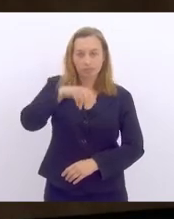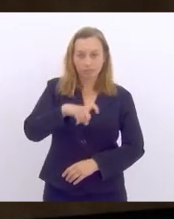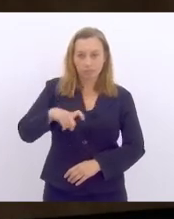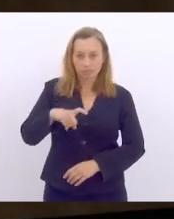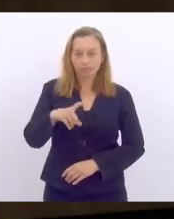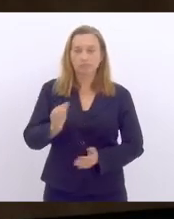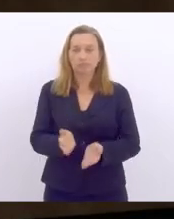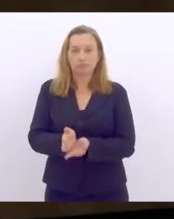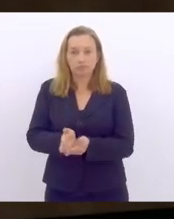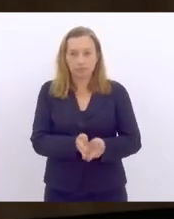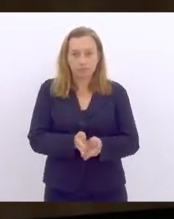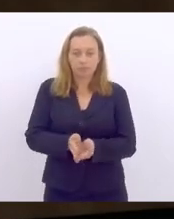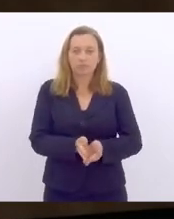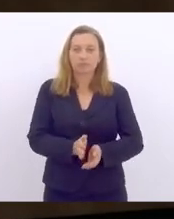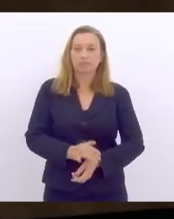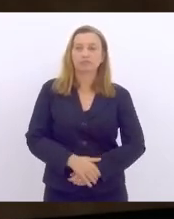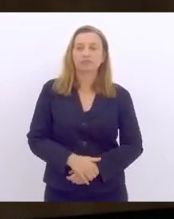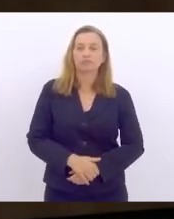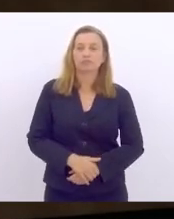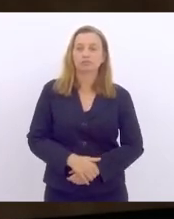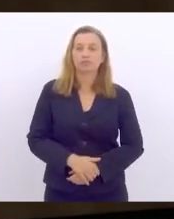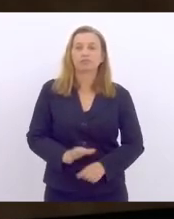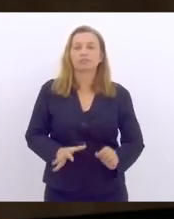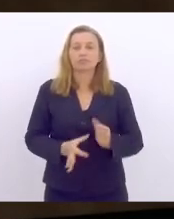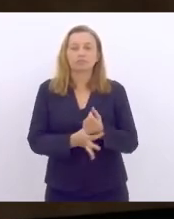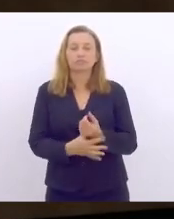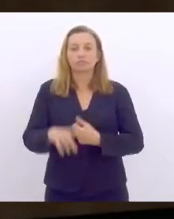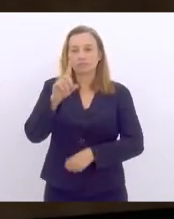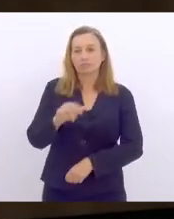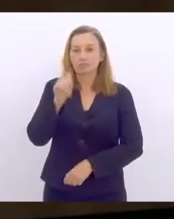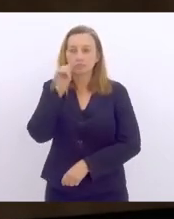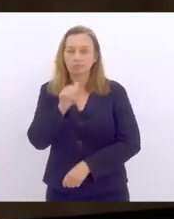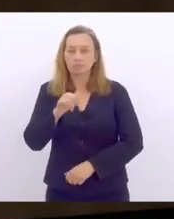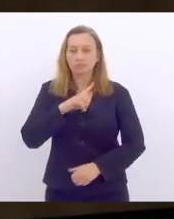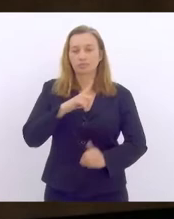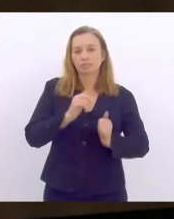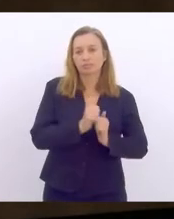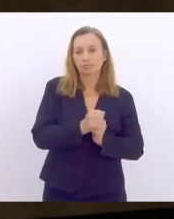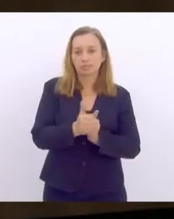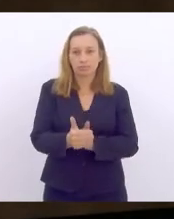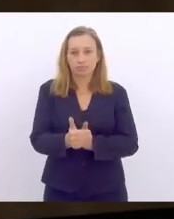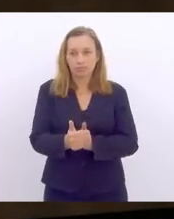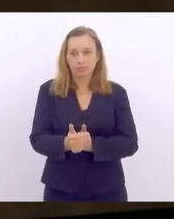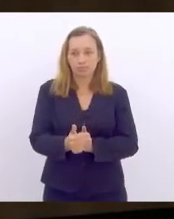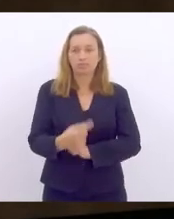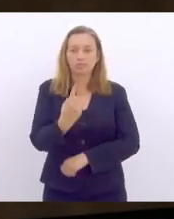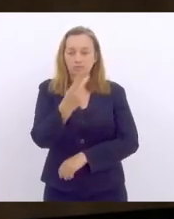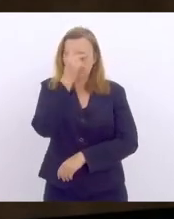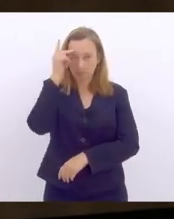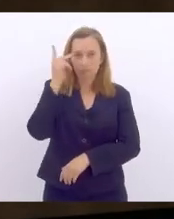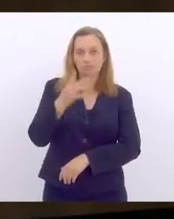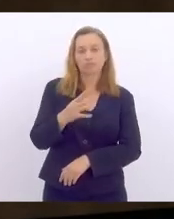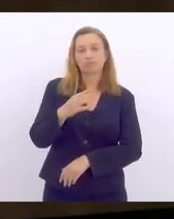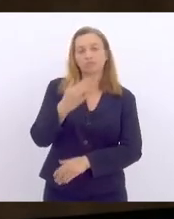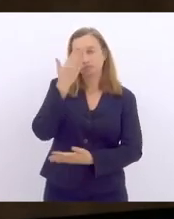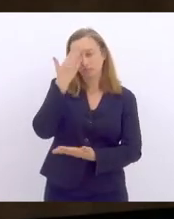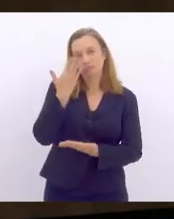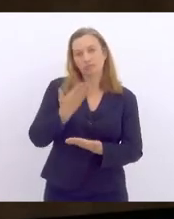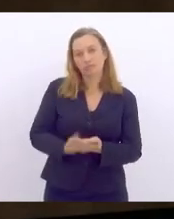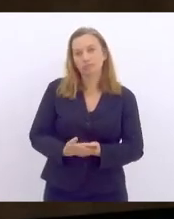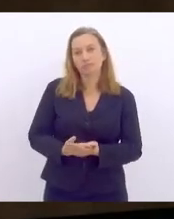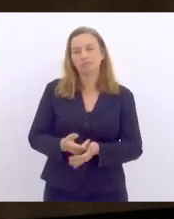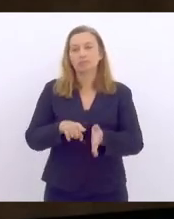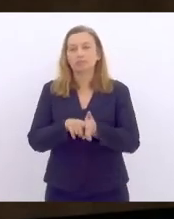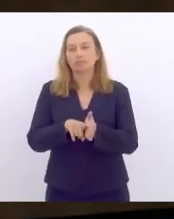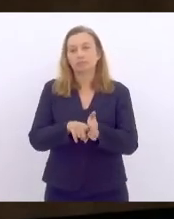Lemos Bebeto, que assegura o direito das mulheres de terem acompanhante uma pessoa de sua livre escolha na